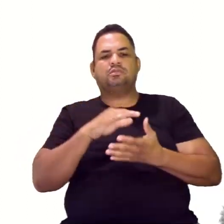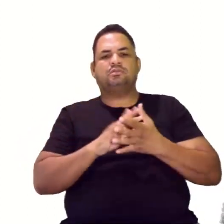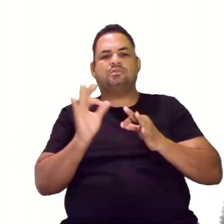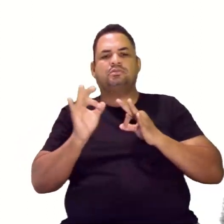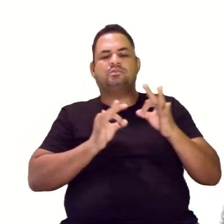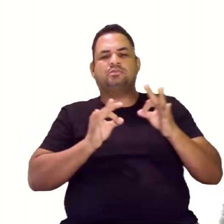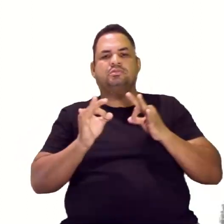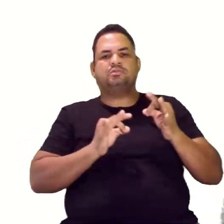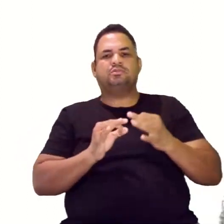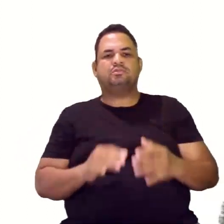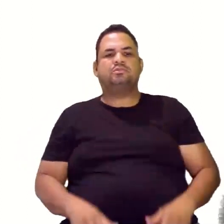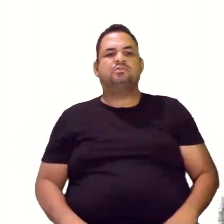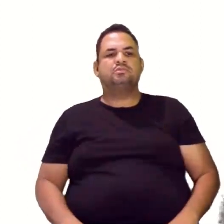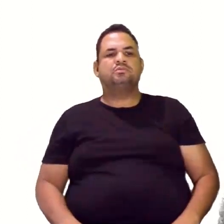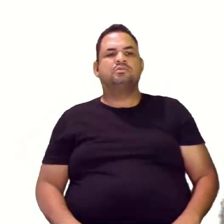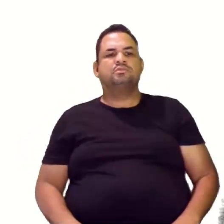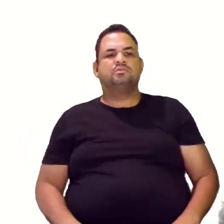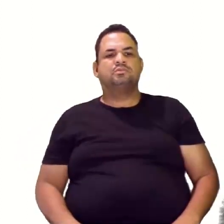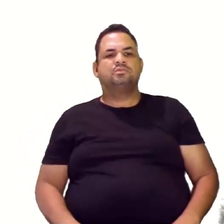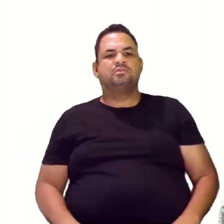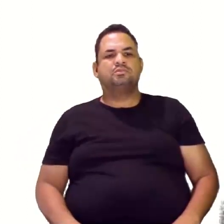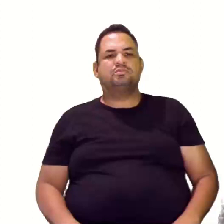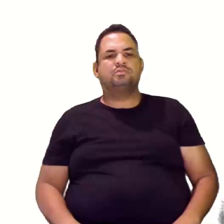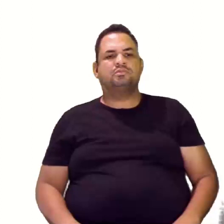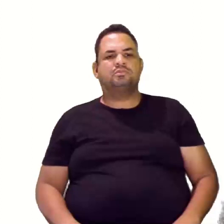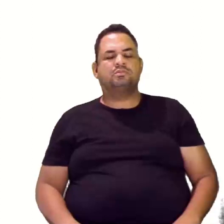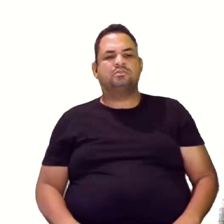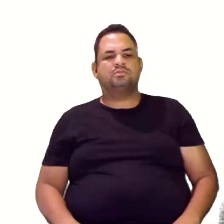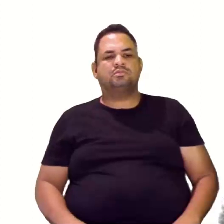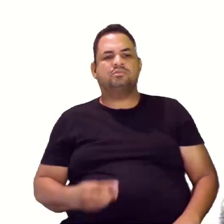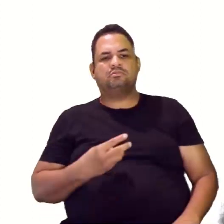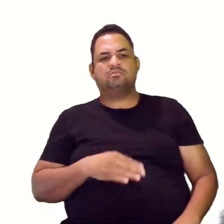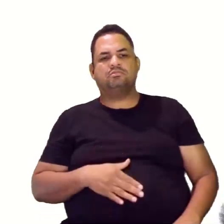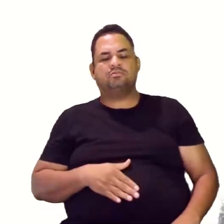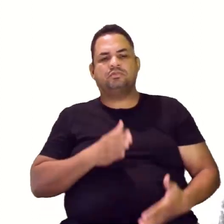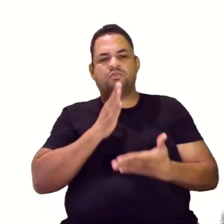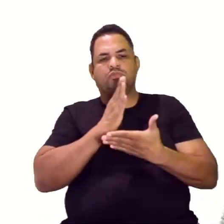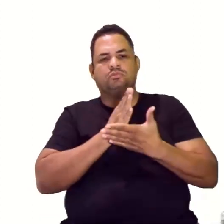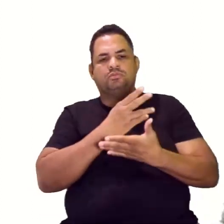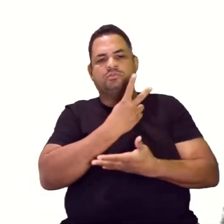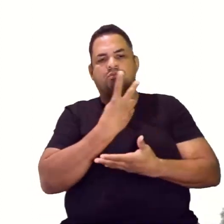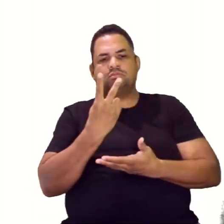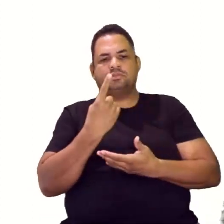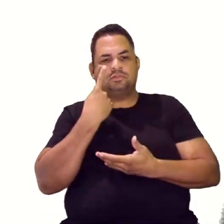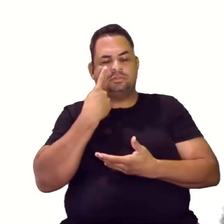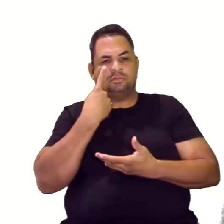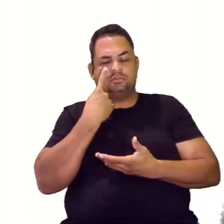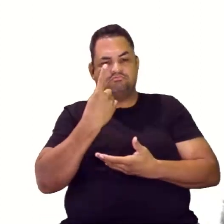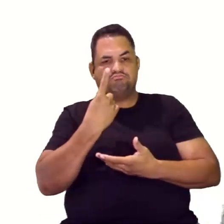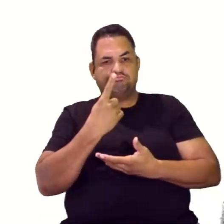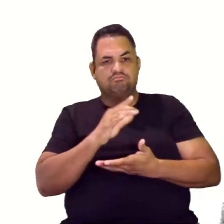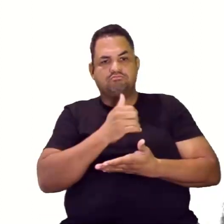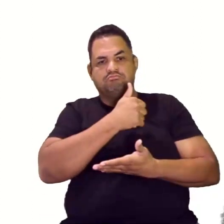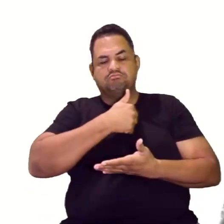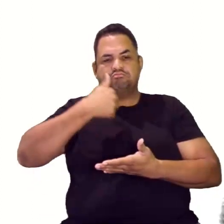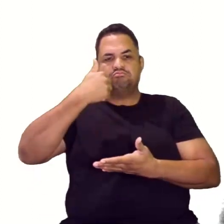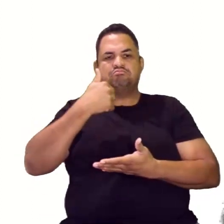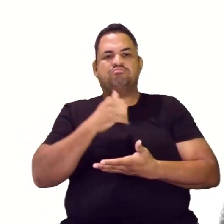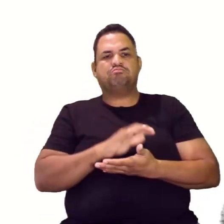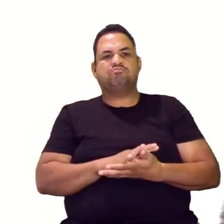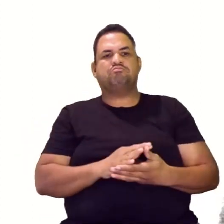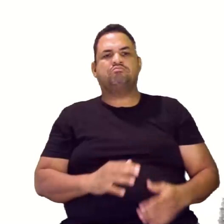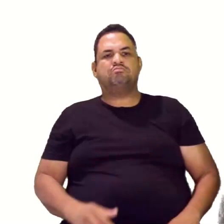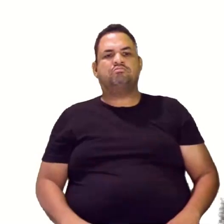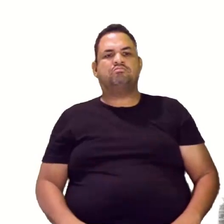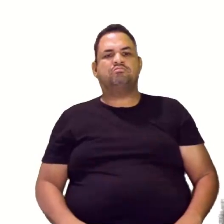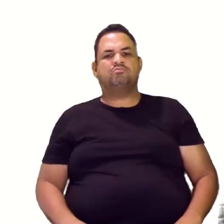colocar no gráfico. Pegar os três menores? É, vamos pegar os do meio aqui, fica mais fácil de localizar no gráfico, tá? Beleza. Porque 16 nem